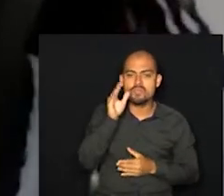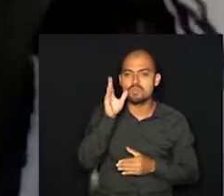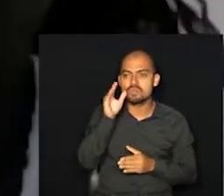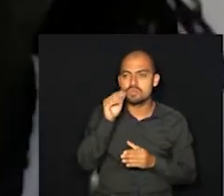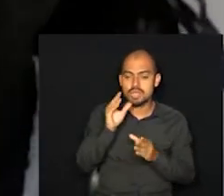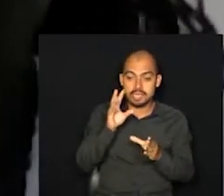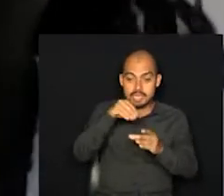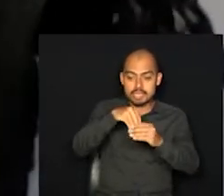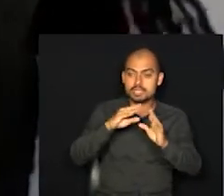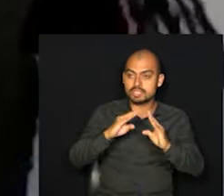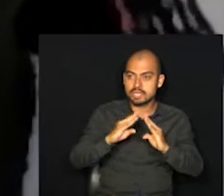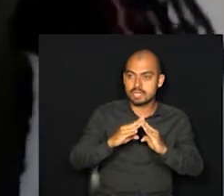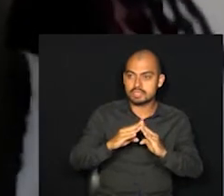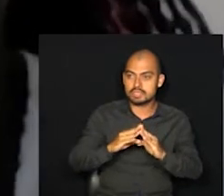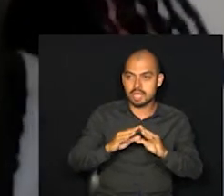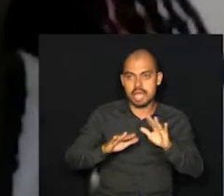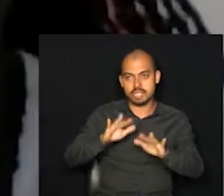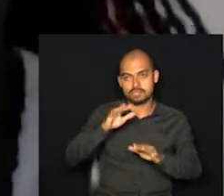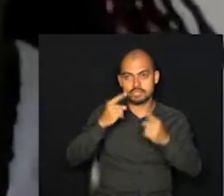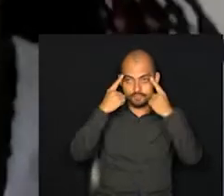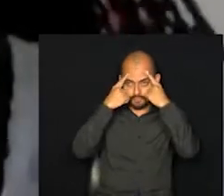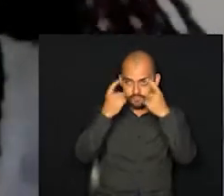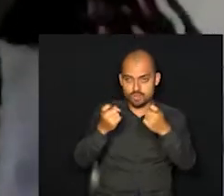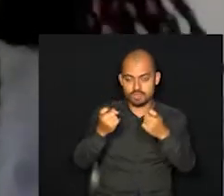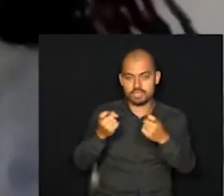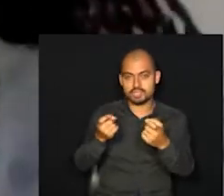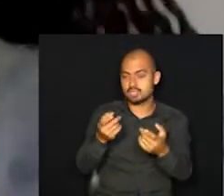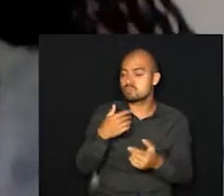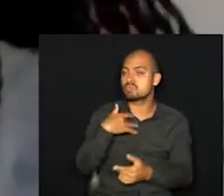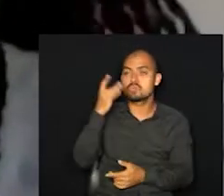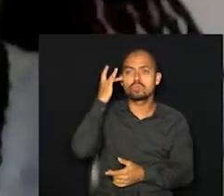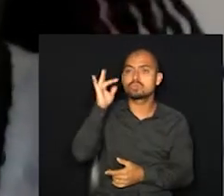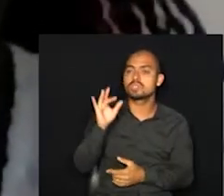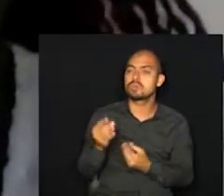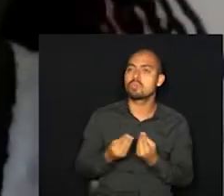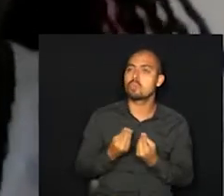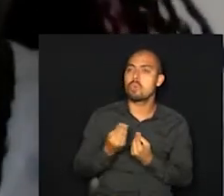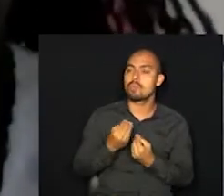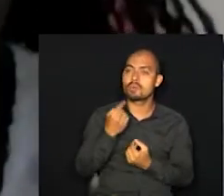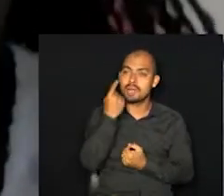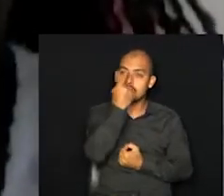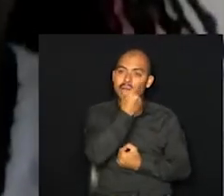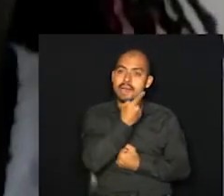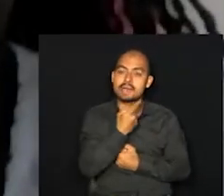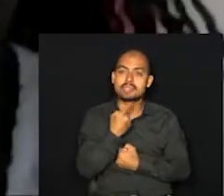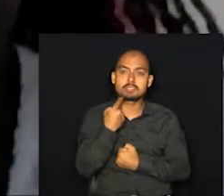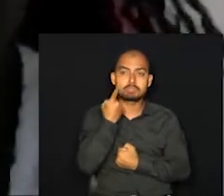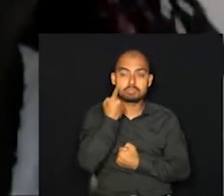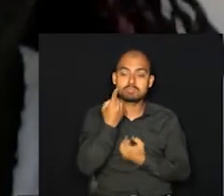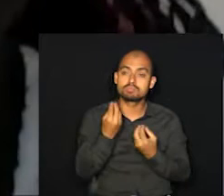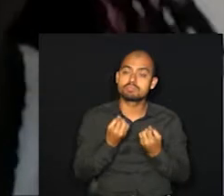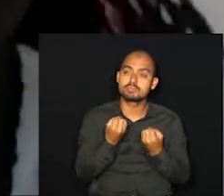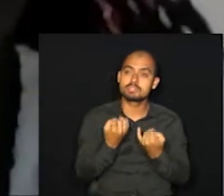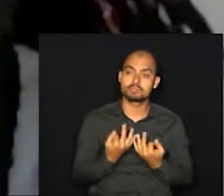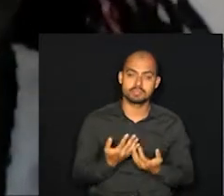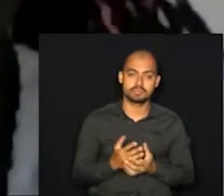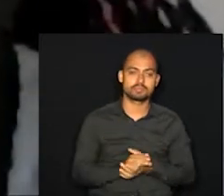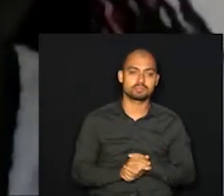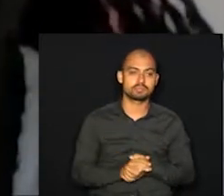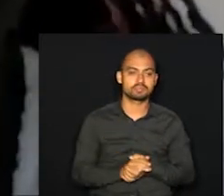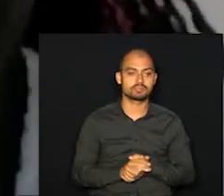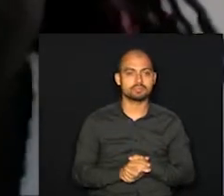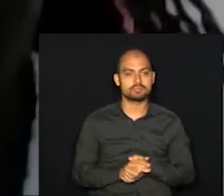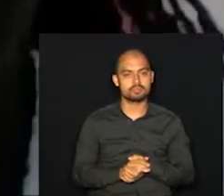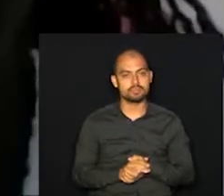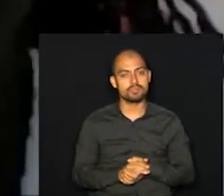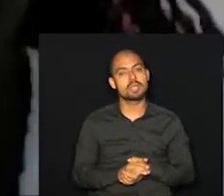eu posso fazer alguma violência com alguma empregada doméstica, porque eu não sei que cara que você está falando. Então, é muito complicado, e aquilo que eu falei para você de